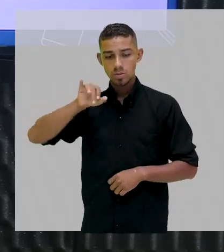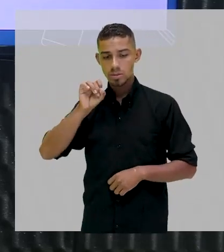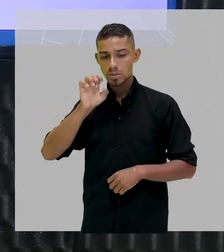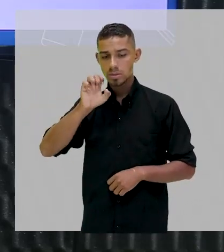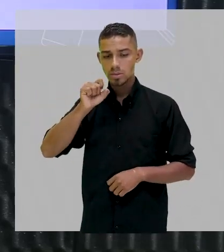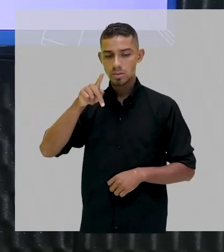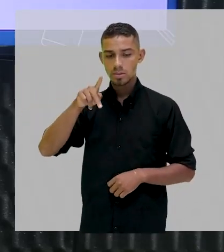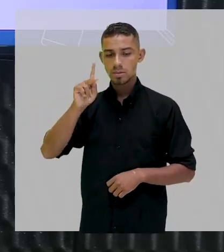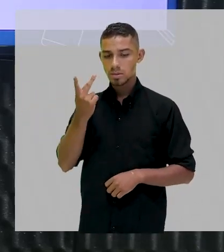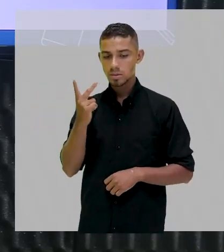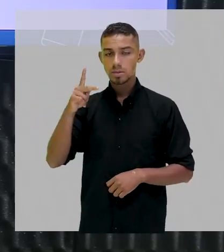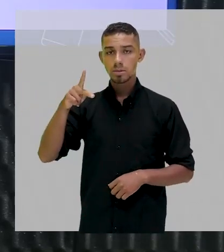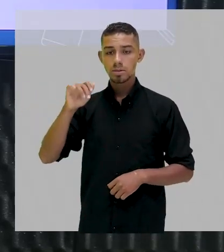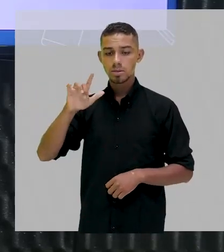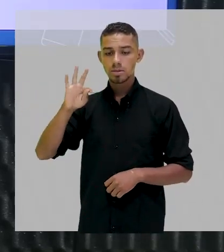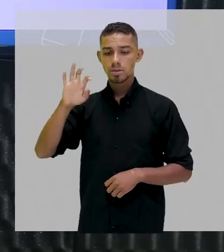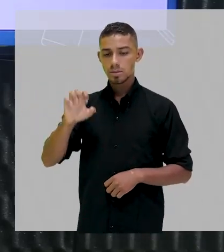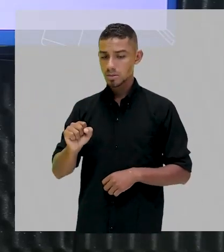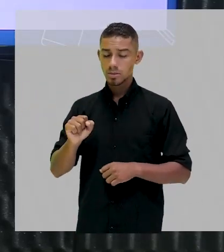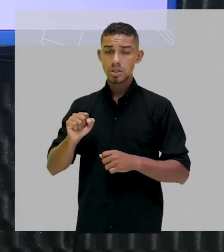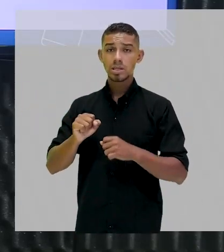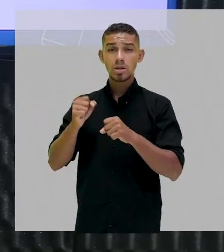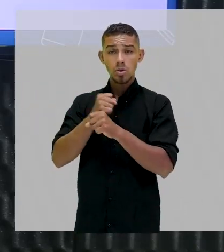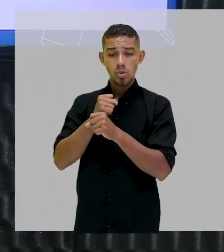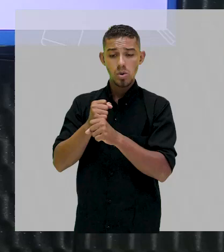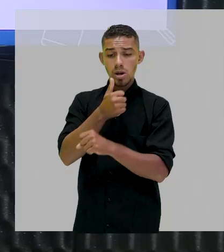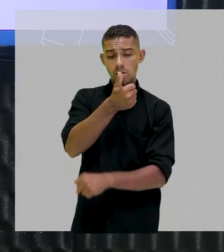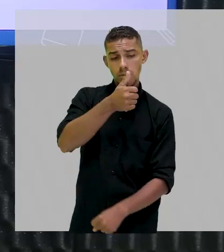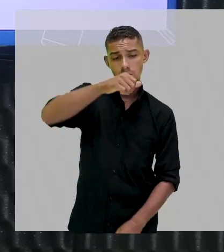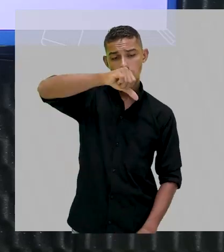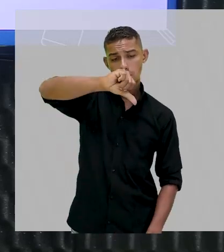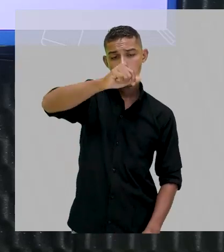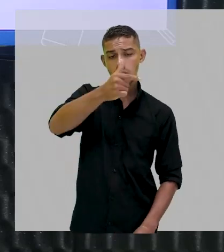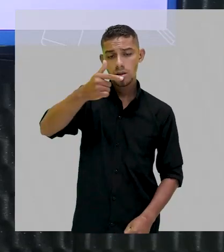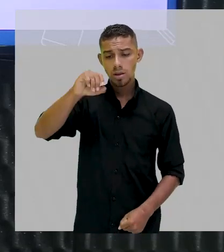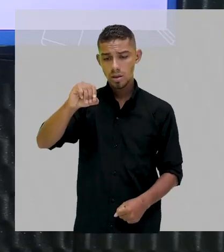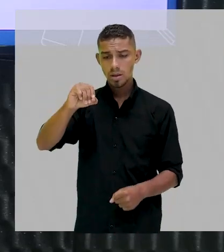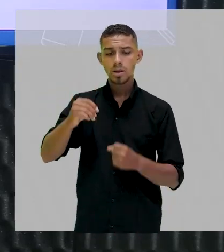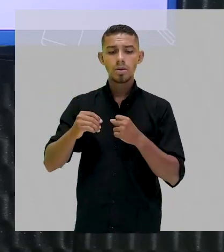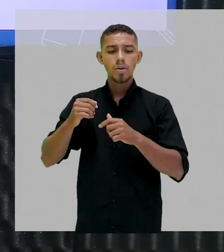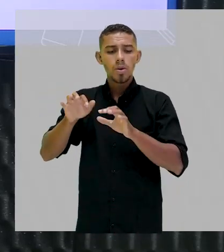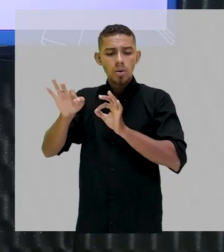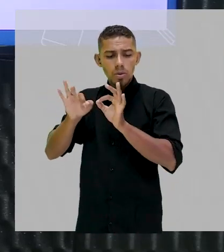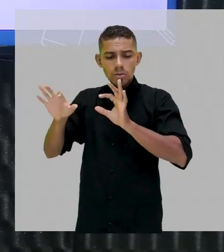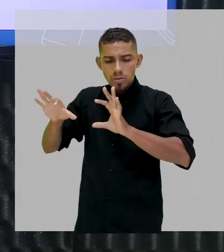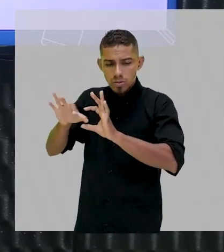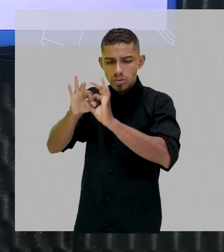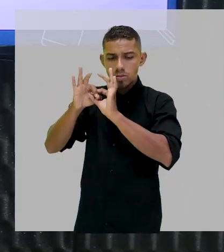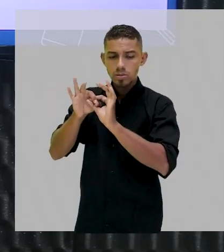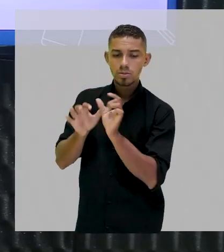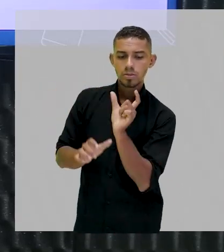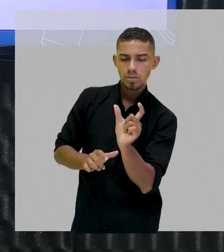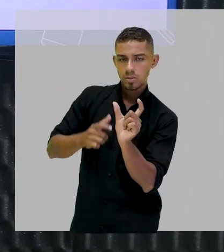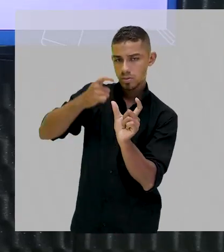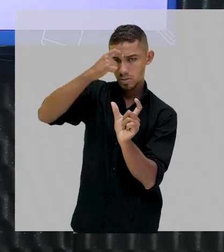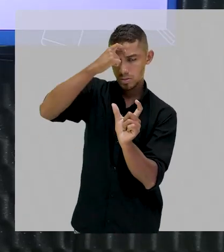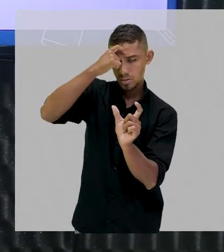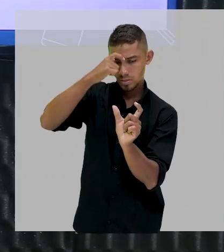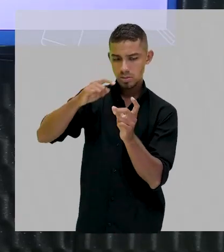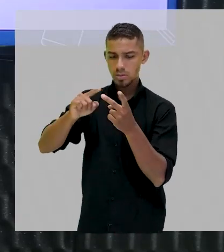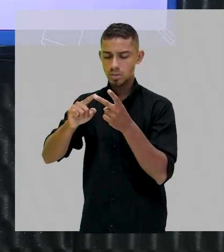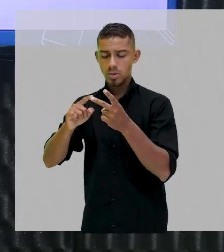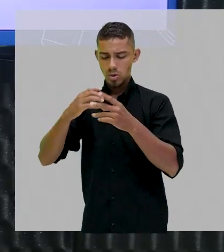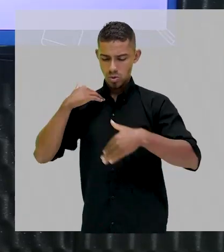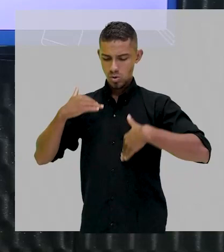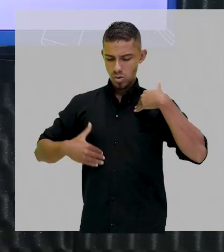de 1920, que visa trabalhar a conexão, mais uma vez aí negrito, ó, mente e